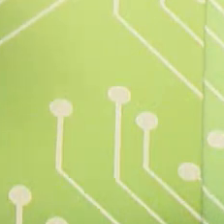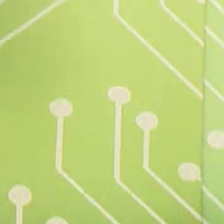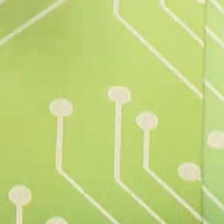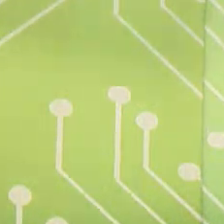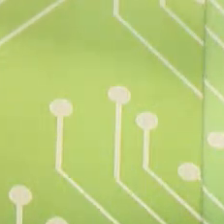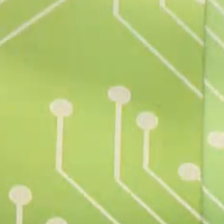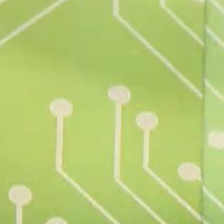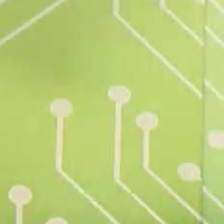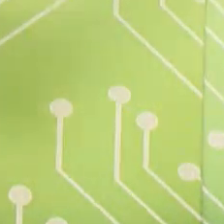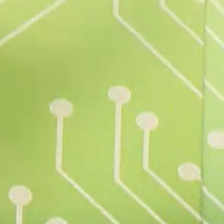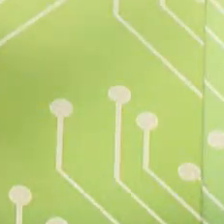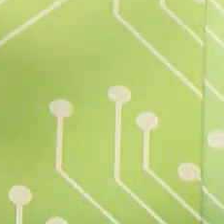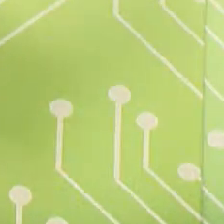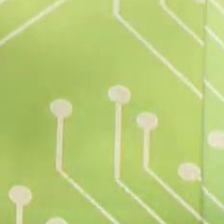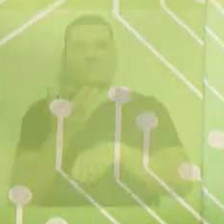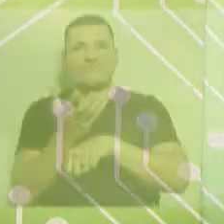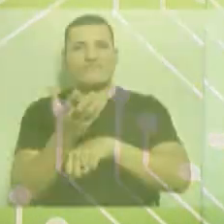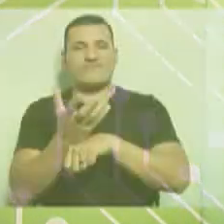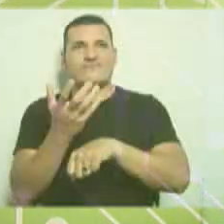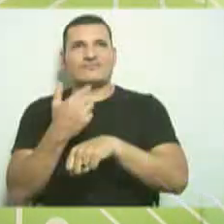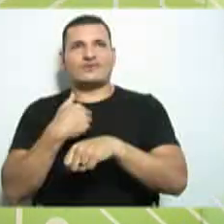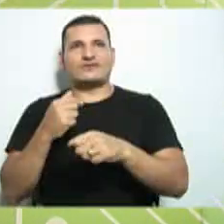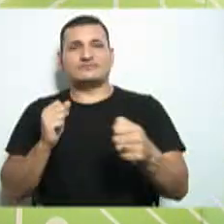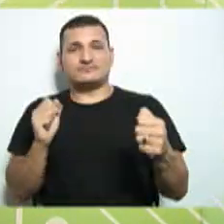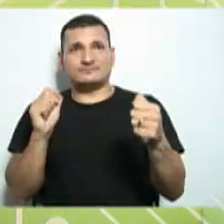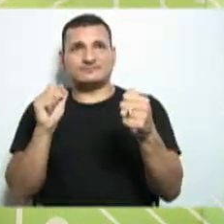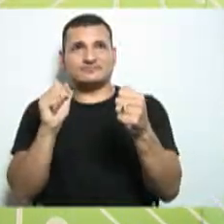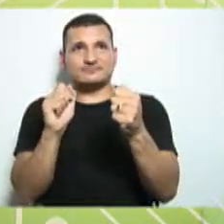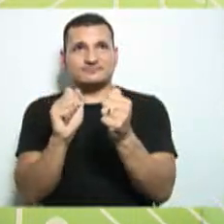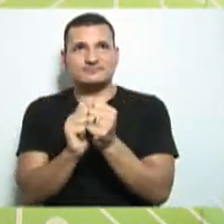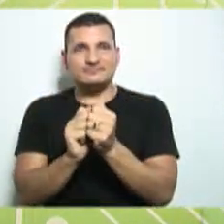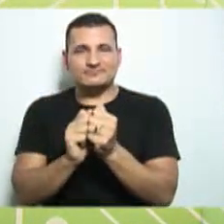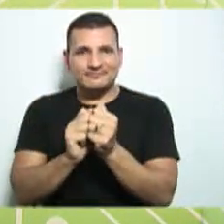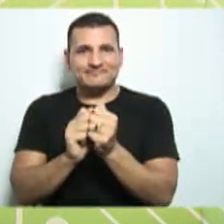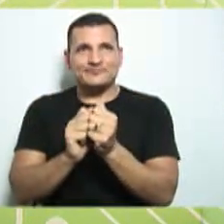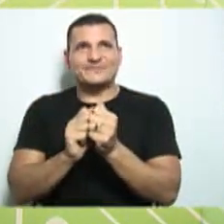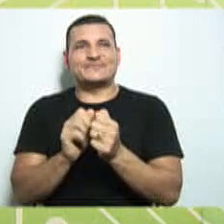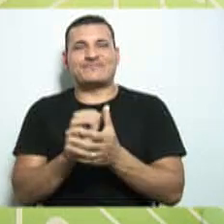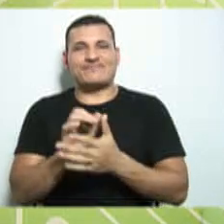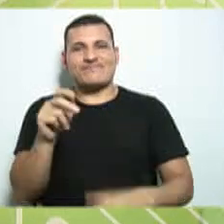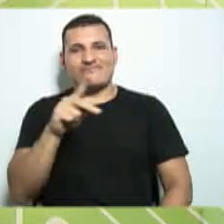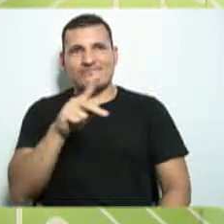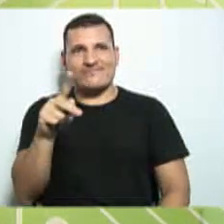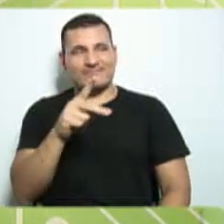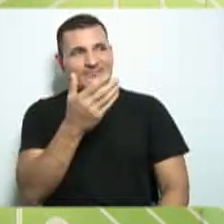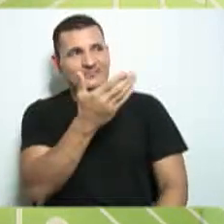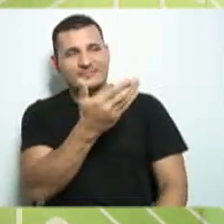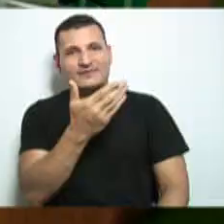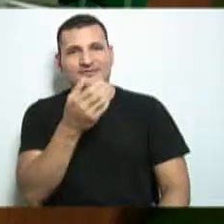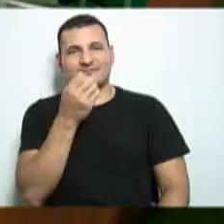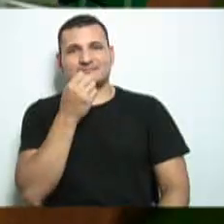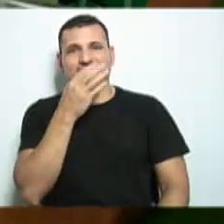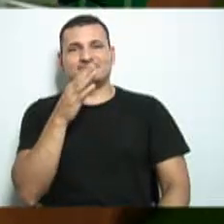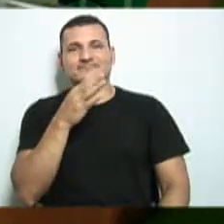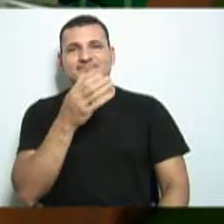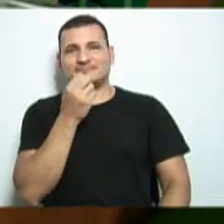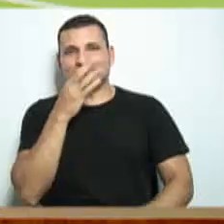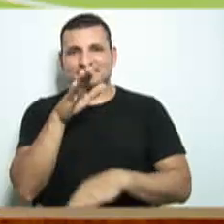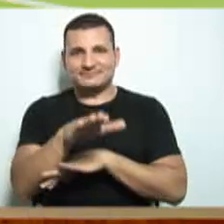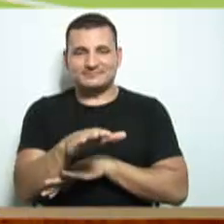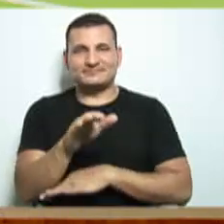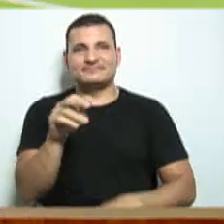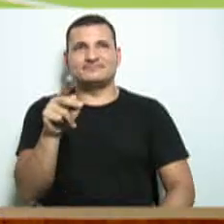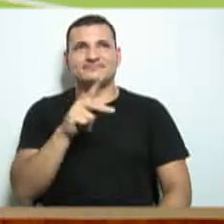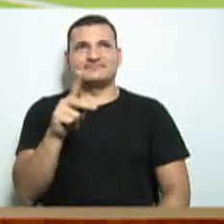com você. E é lógico, eu não estou sozinho aqui, né? Eu estou com a ilustre presença aí do professor. E aí, professor, tudo bem? Boa tarde,